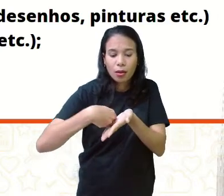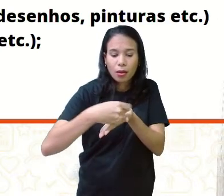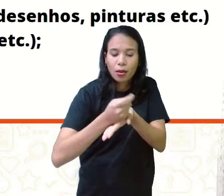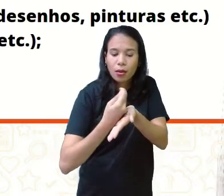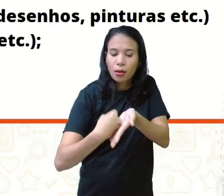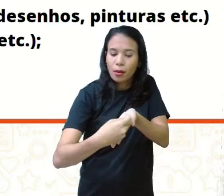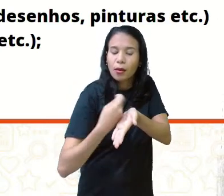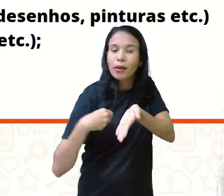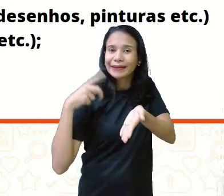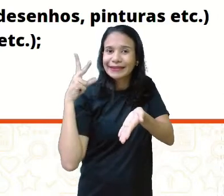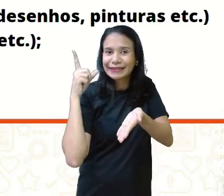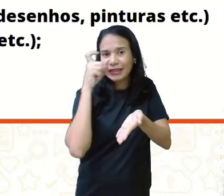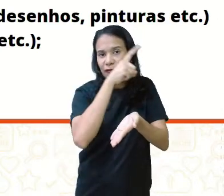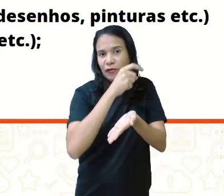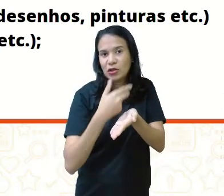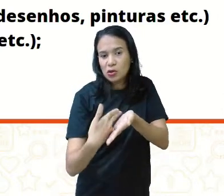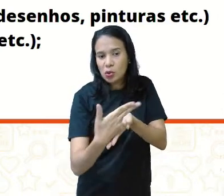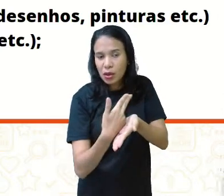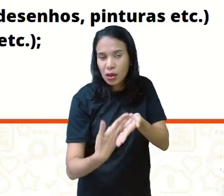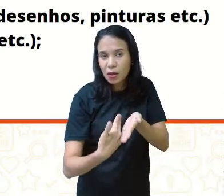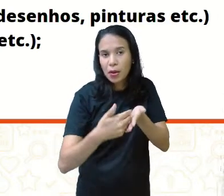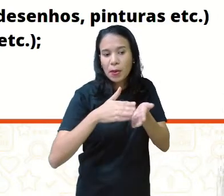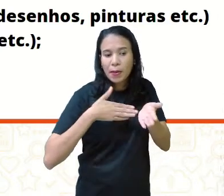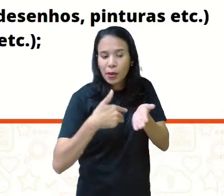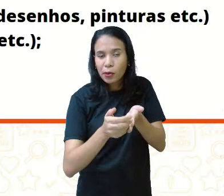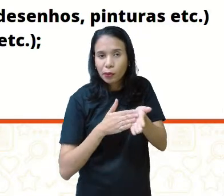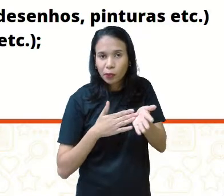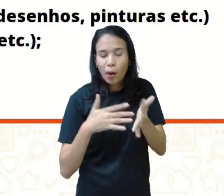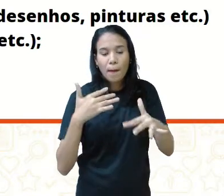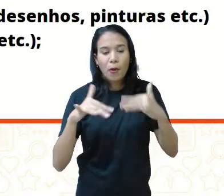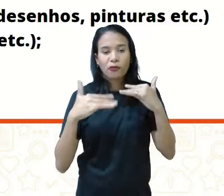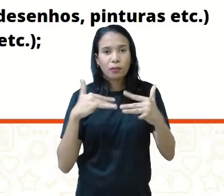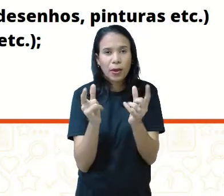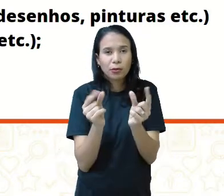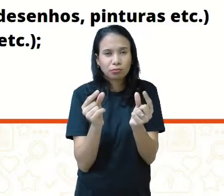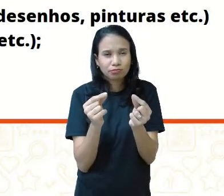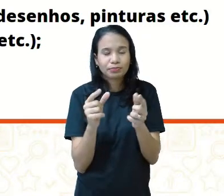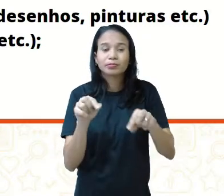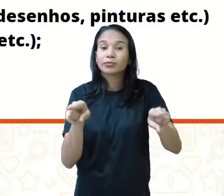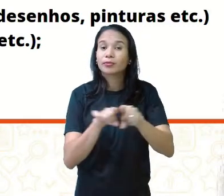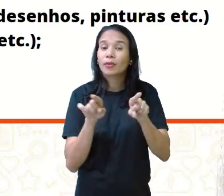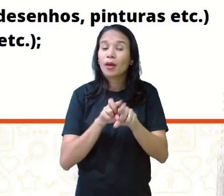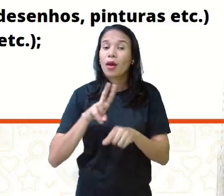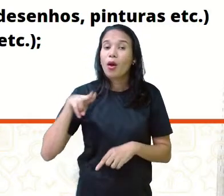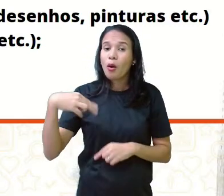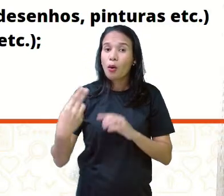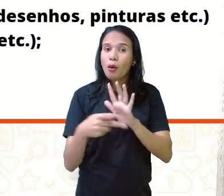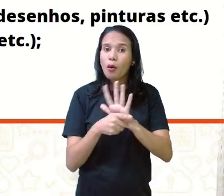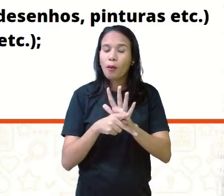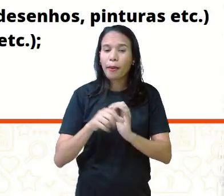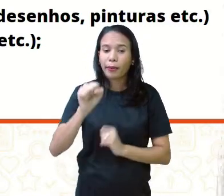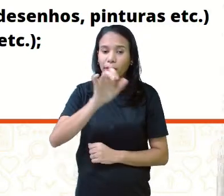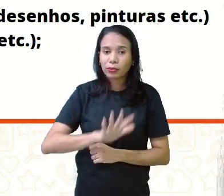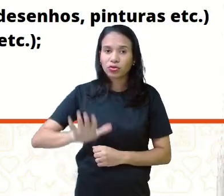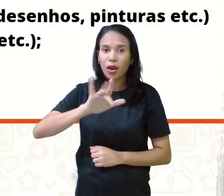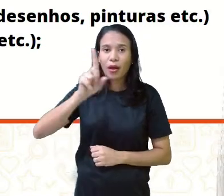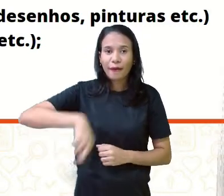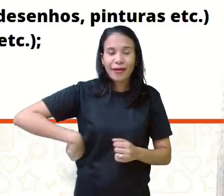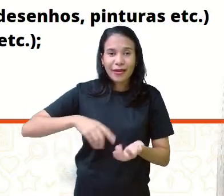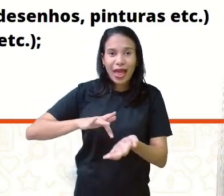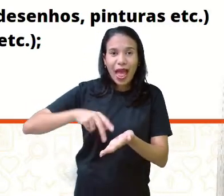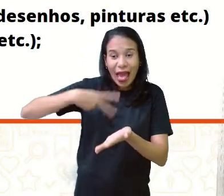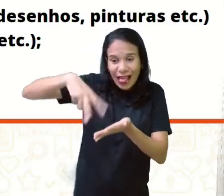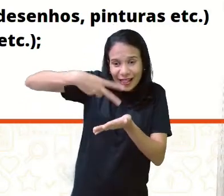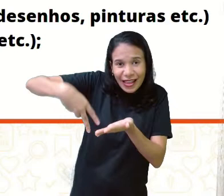letras, desenhos, pinturas, ou em coordenação grossa, que é a ginástica,